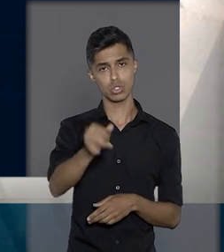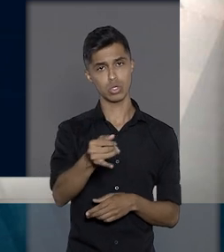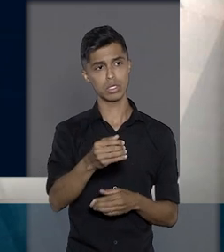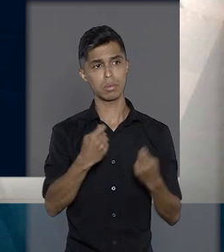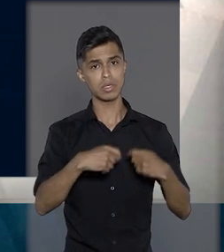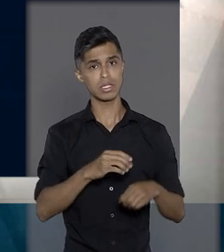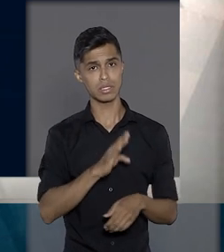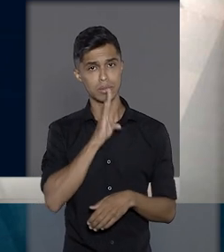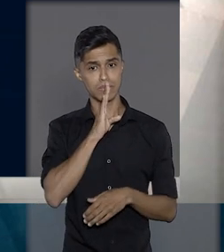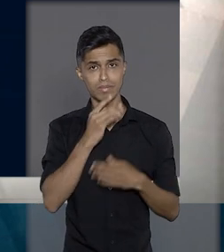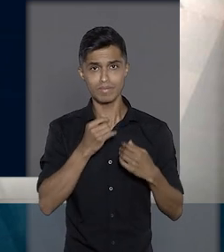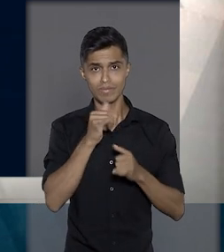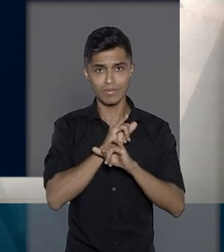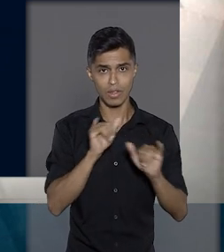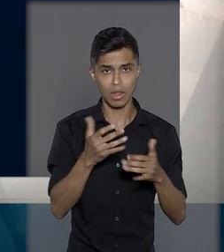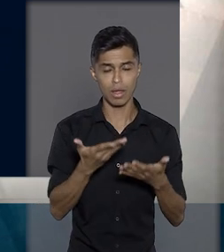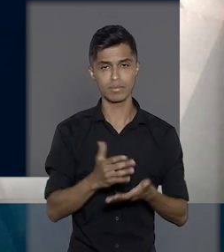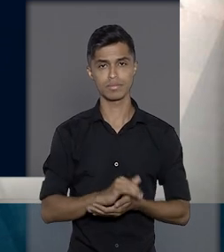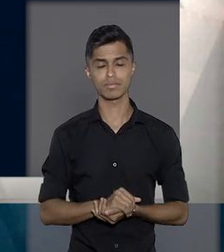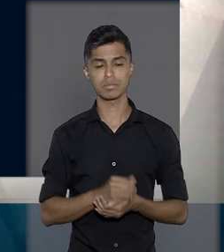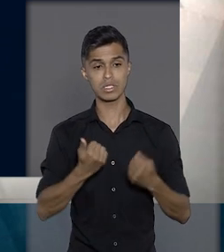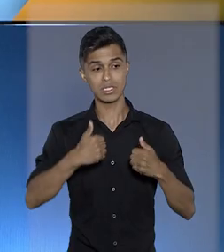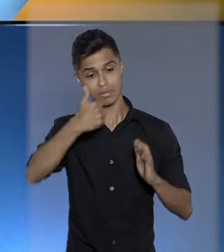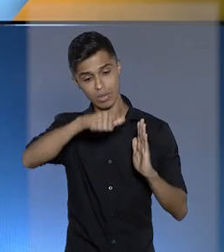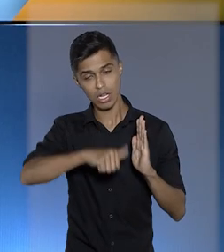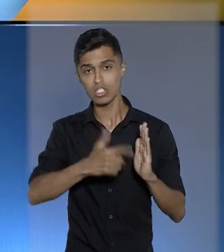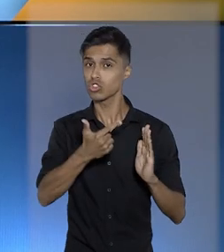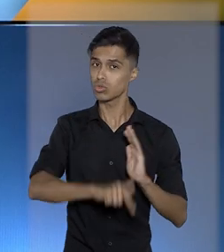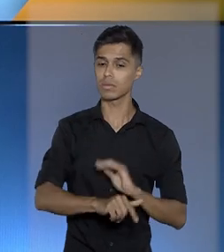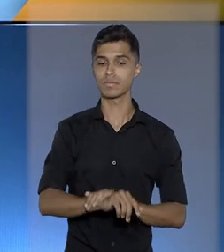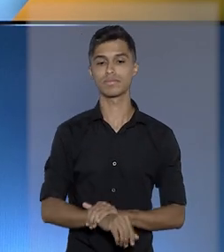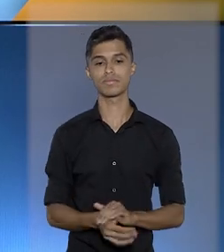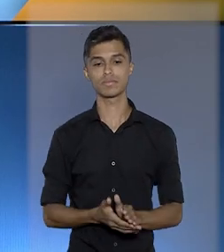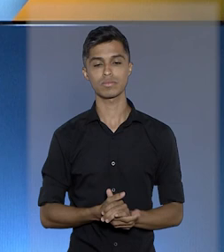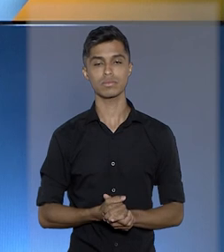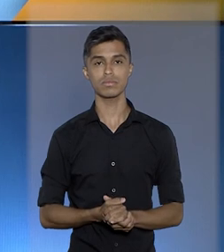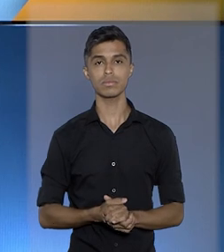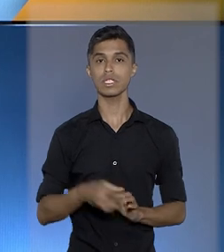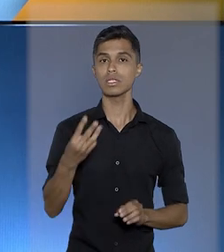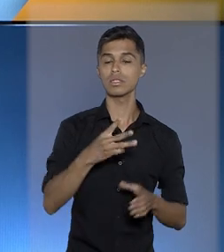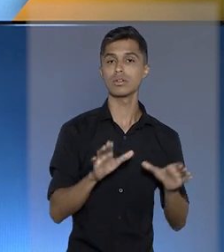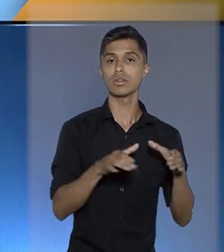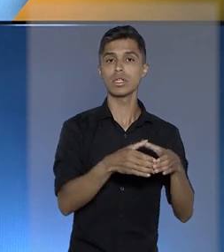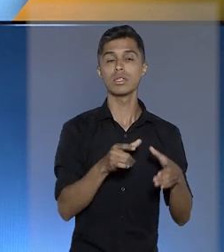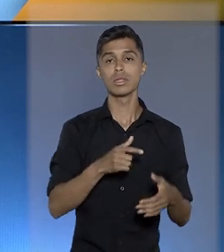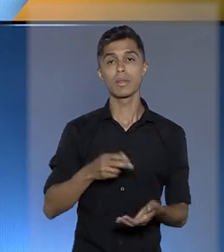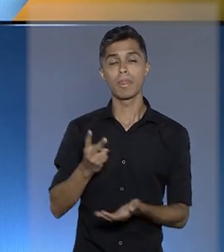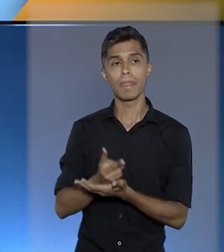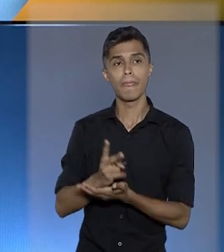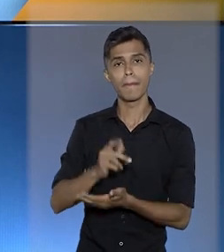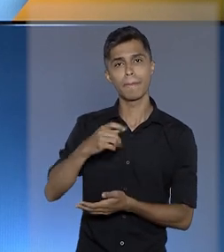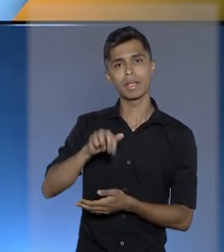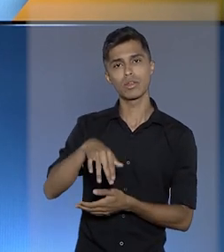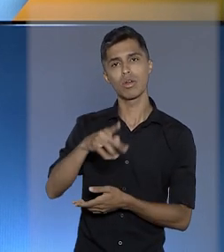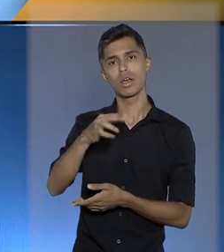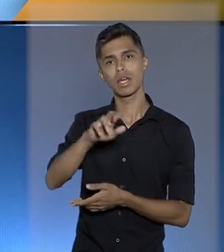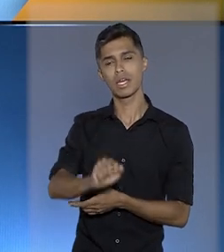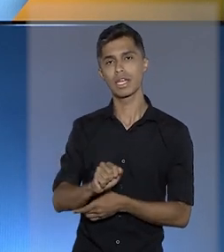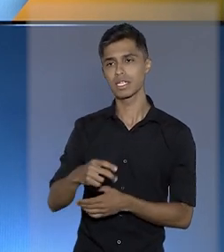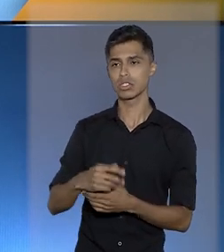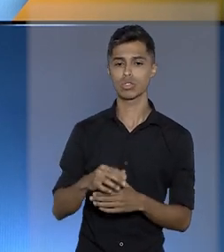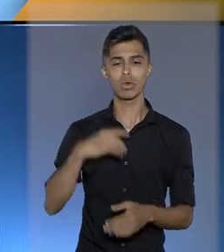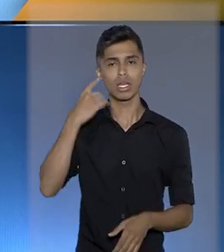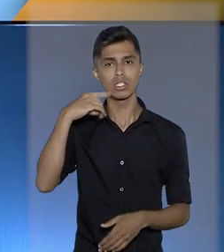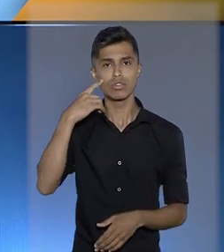que deverá apreciar o caso novamente na terceira turma o colegiado Manteve penhora de honorários de advogado